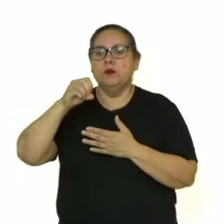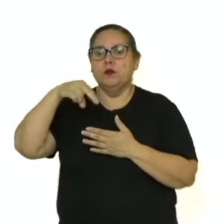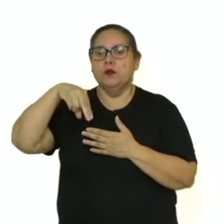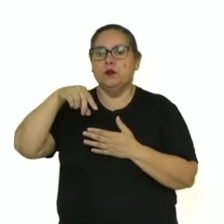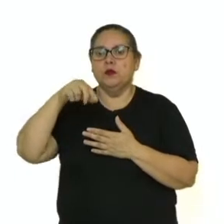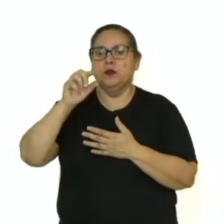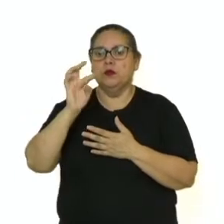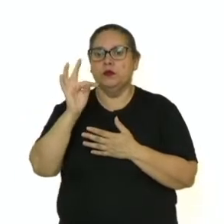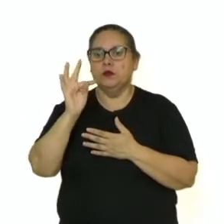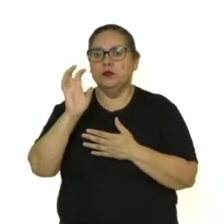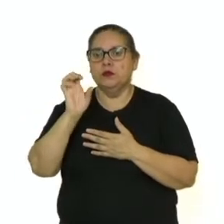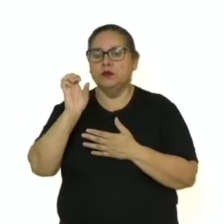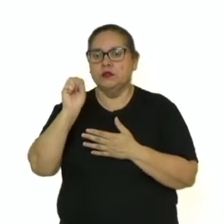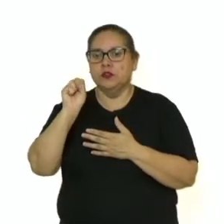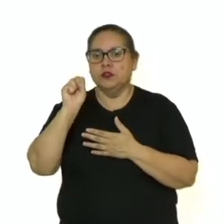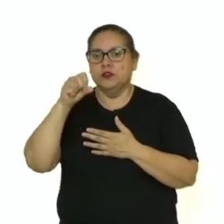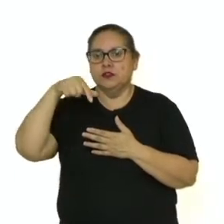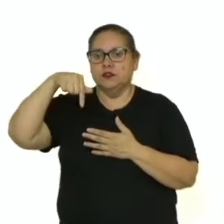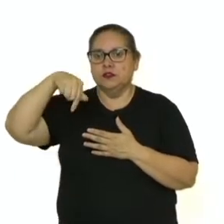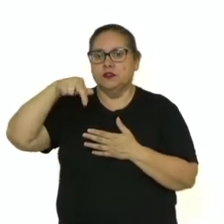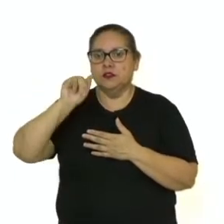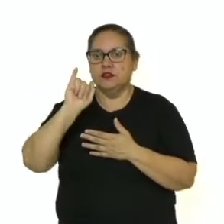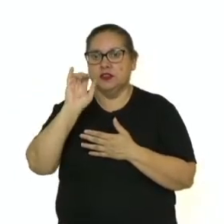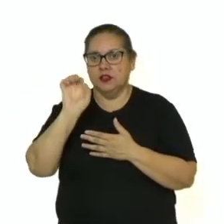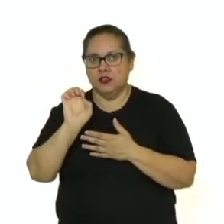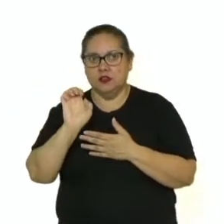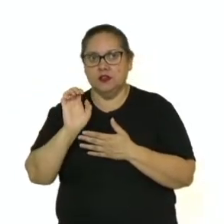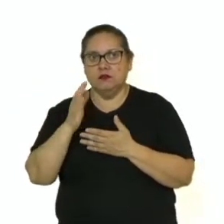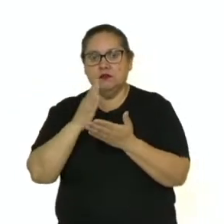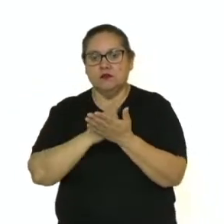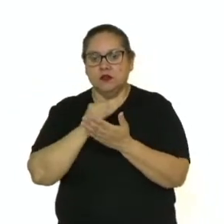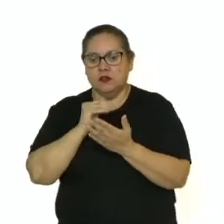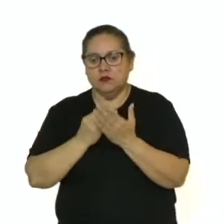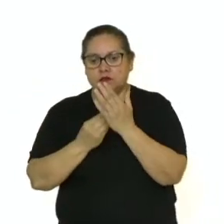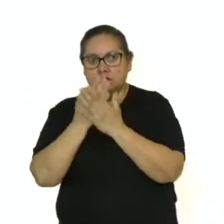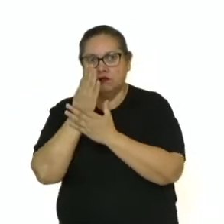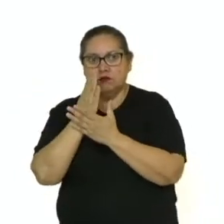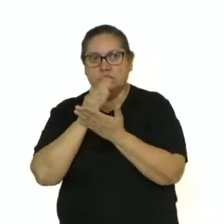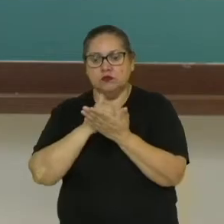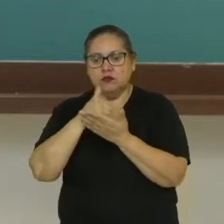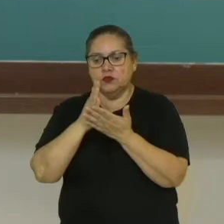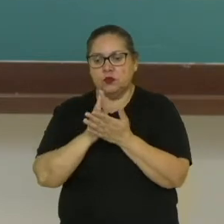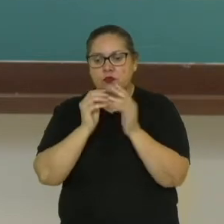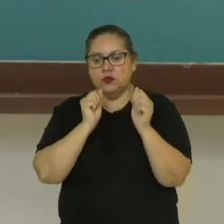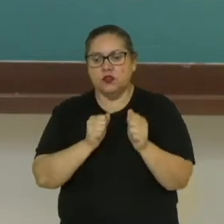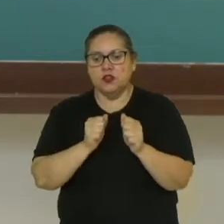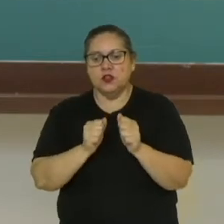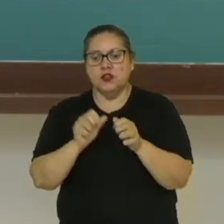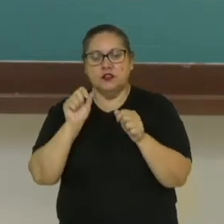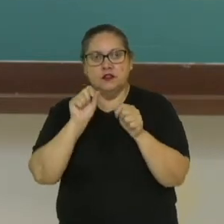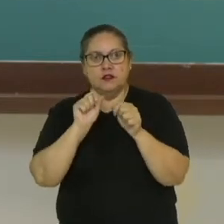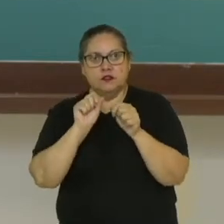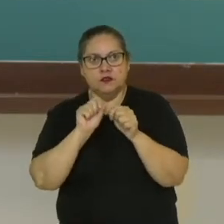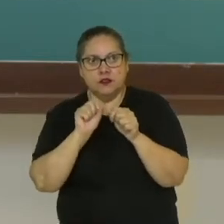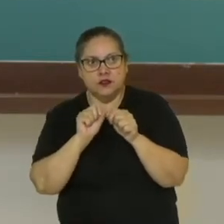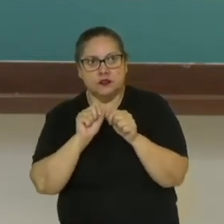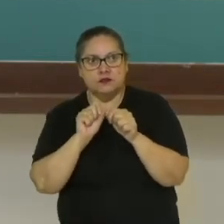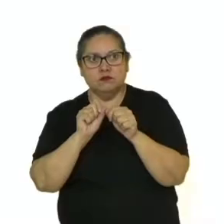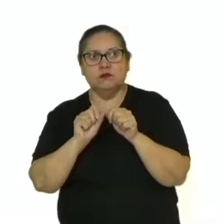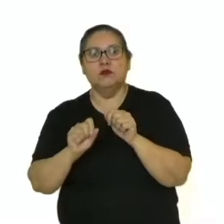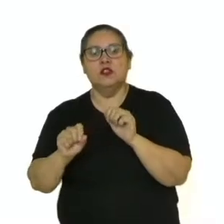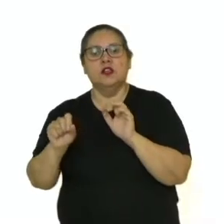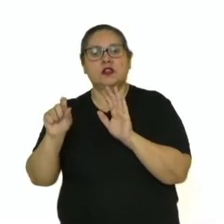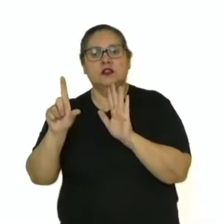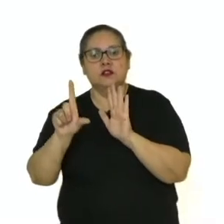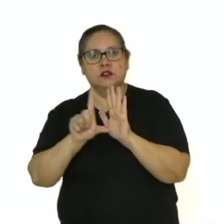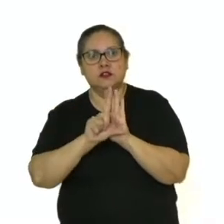o precursor da divisão dos poderes em executivo, legislativo e judiciário. O poder executivo